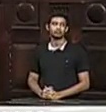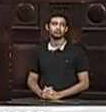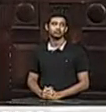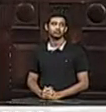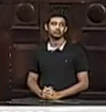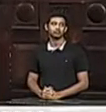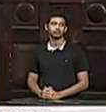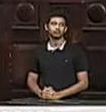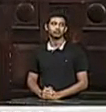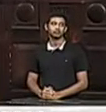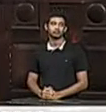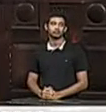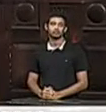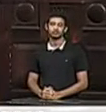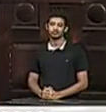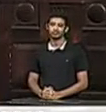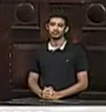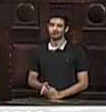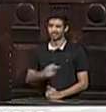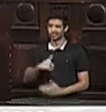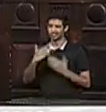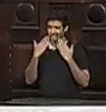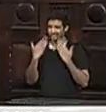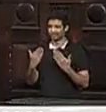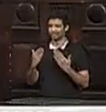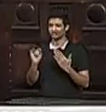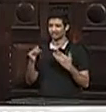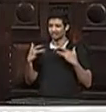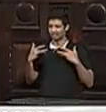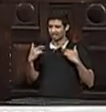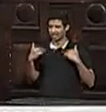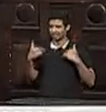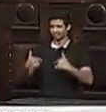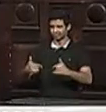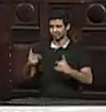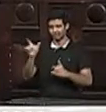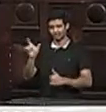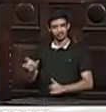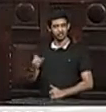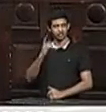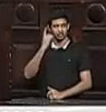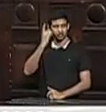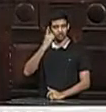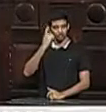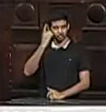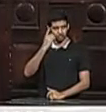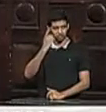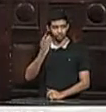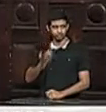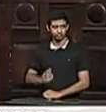diante de uma iniciativa do deputado André Lazzaroni,